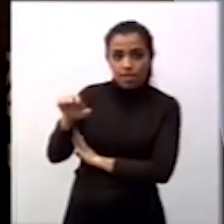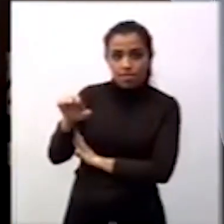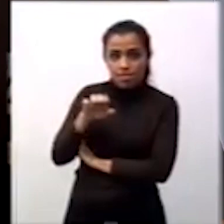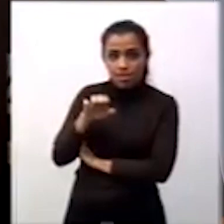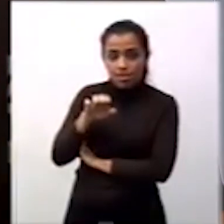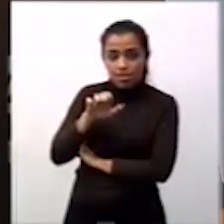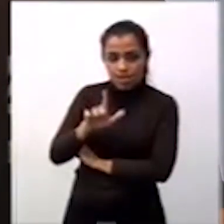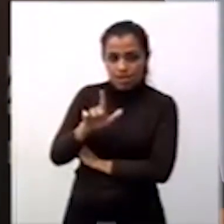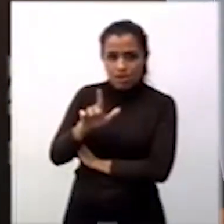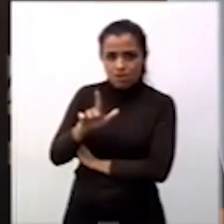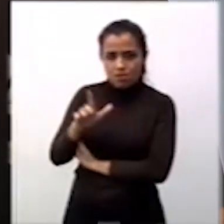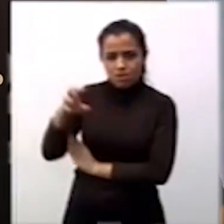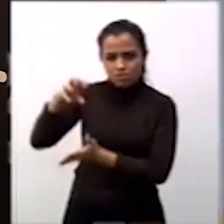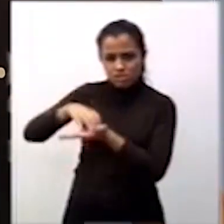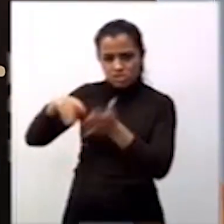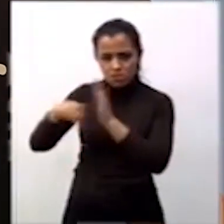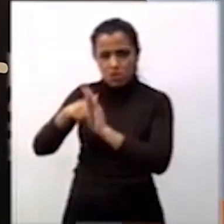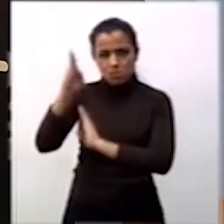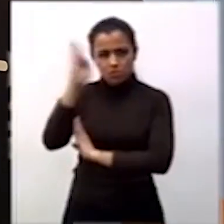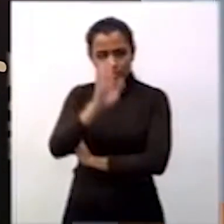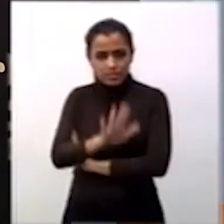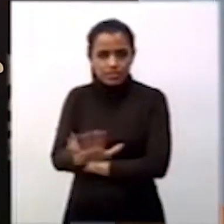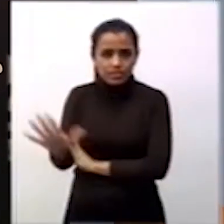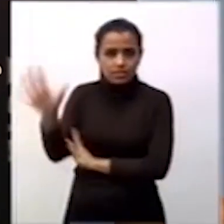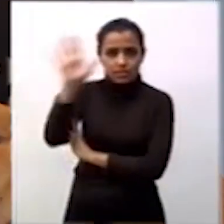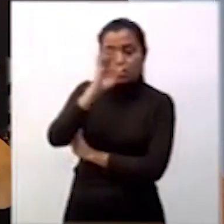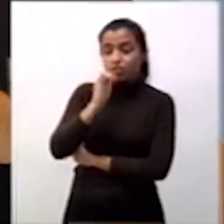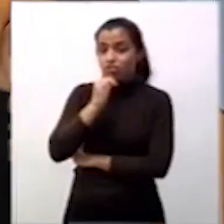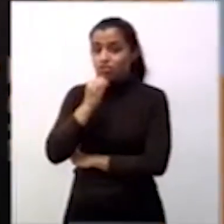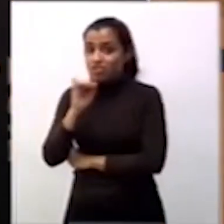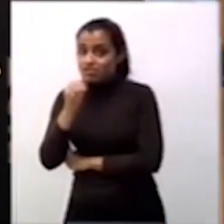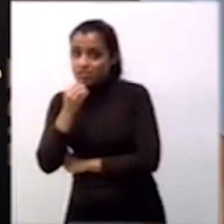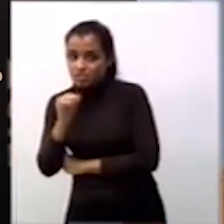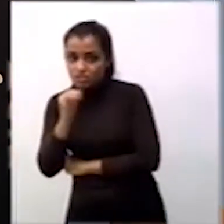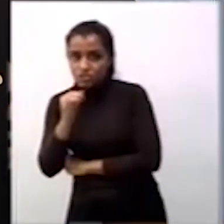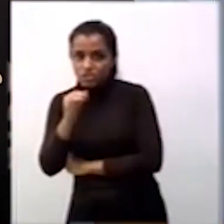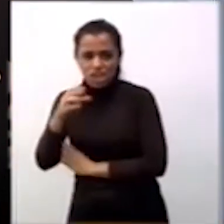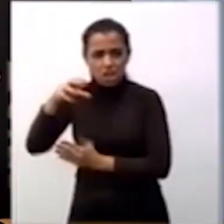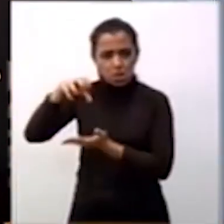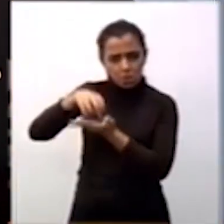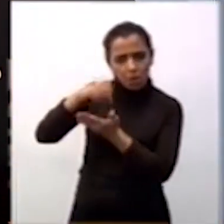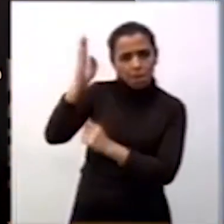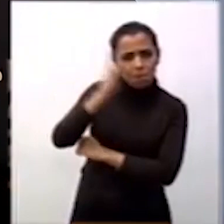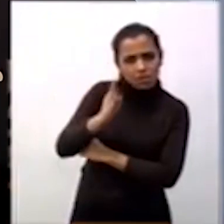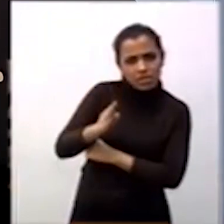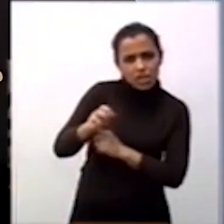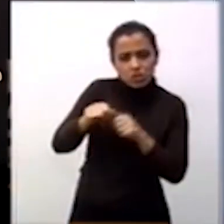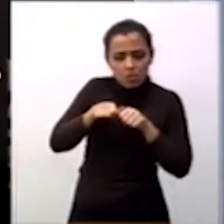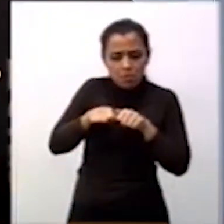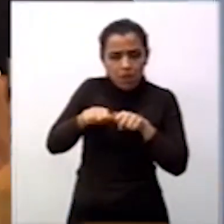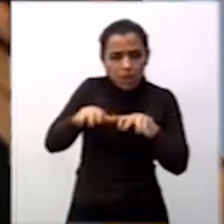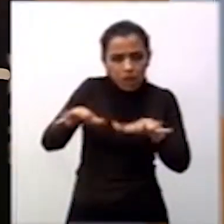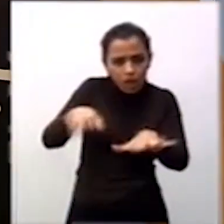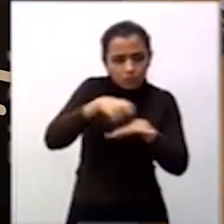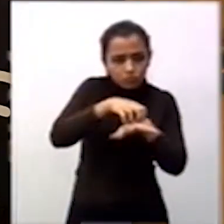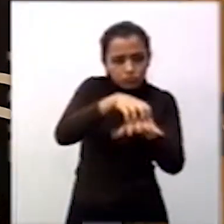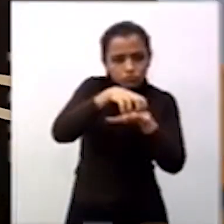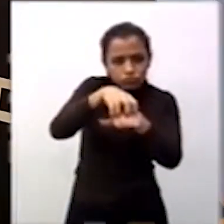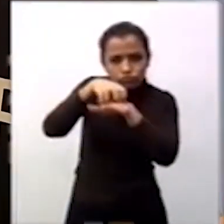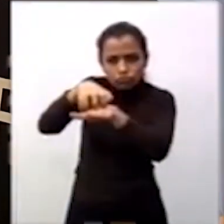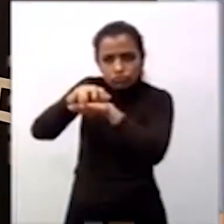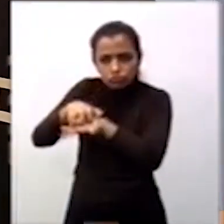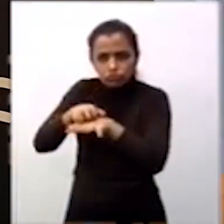de Energia Elétrica. É o órgão oficial brasileiro que gere todo o sistema de energia elétrico brasileiro, desde